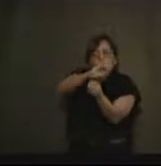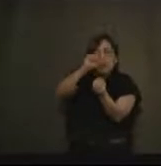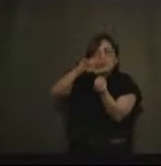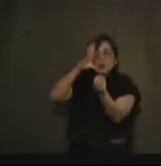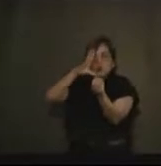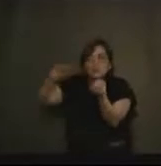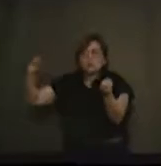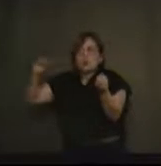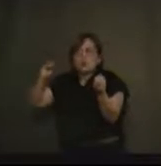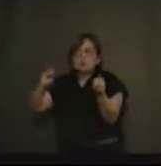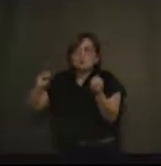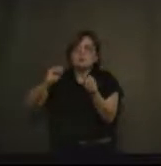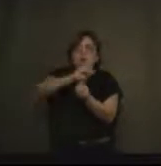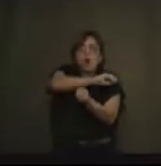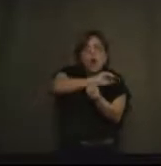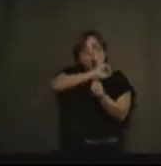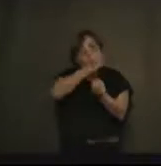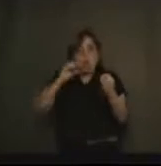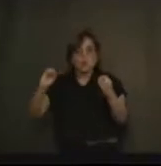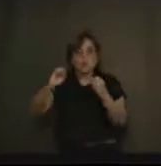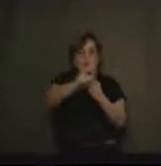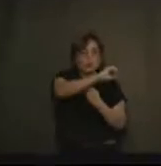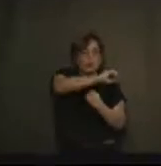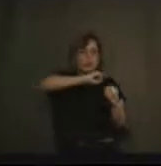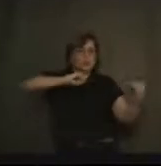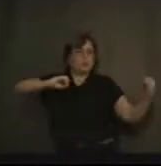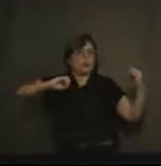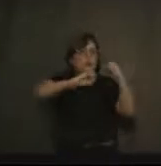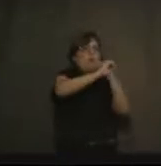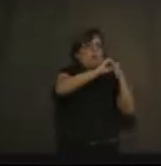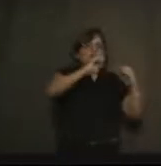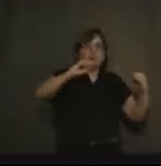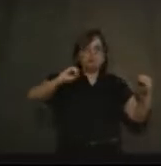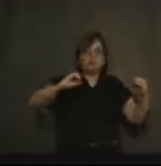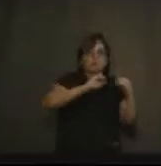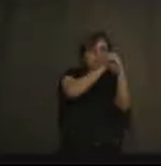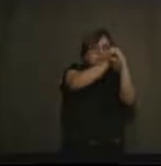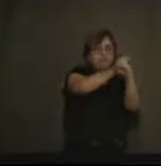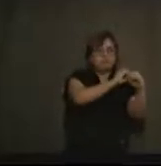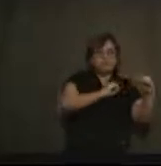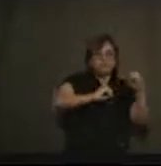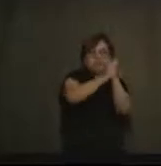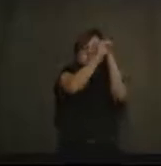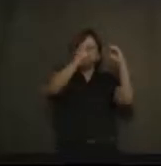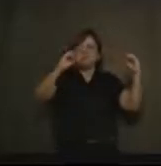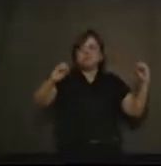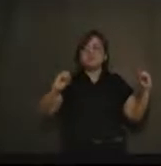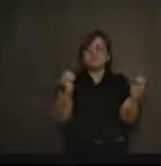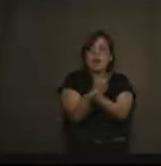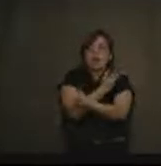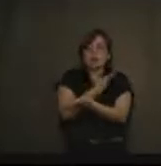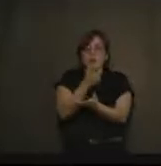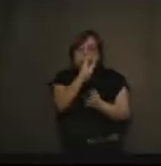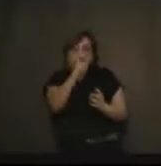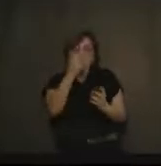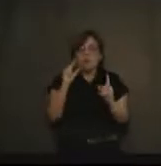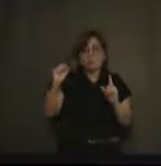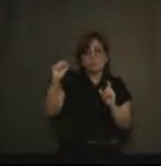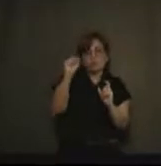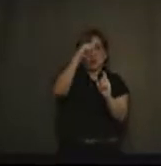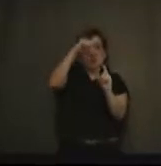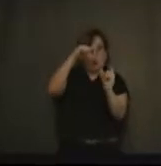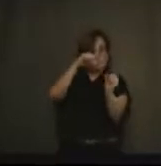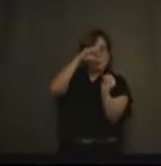ou que haja colisões entre os planetas, ou que haja colisão entre um planeta e o Sol. Esse é o problema